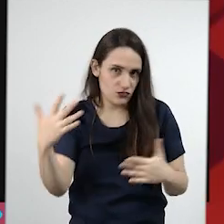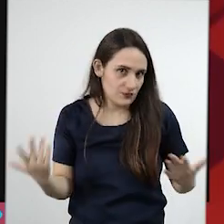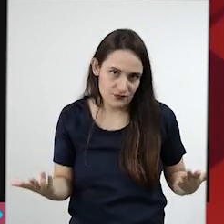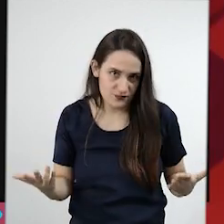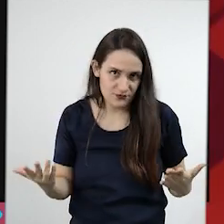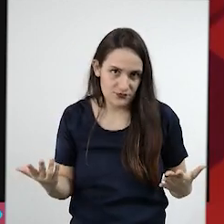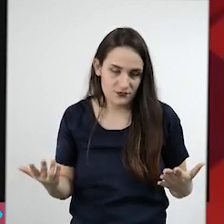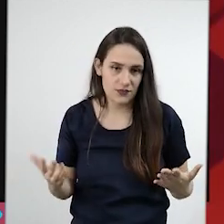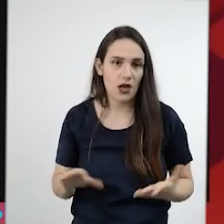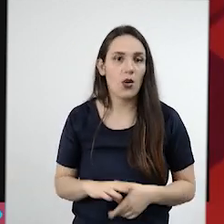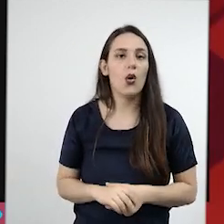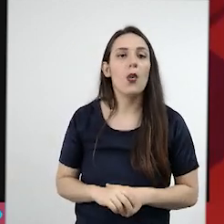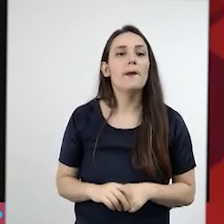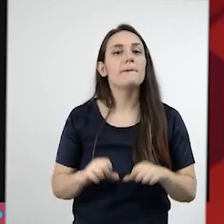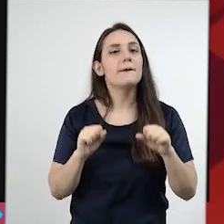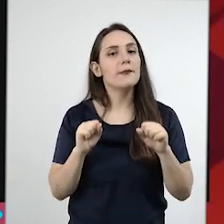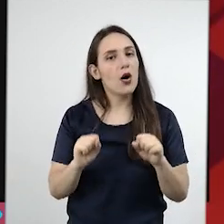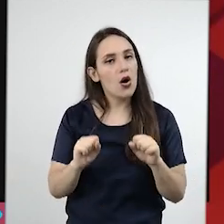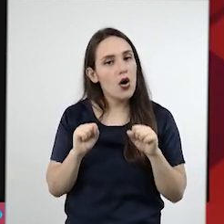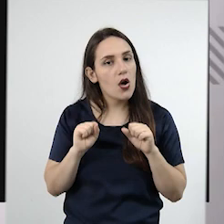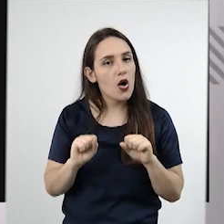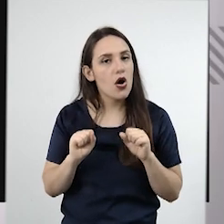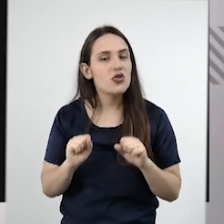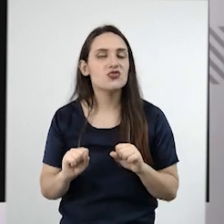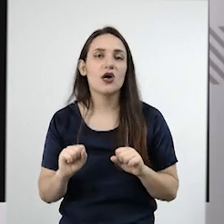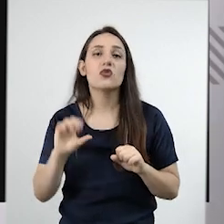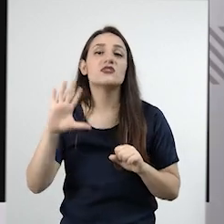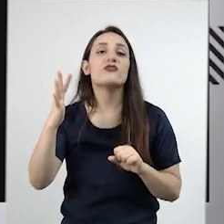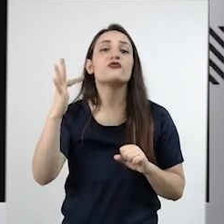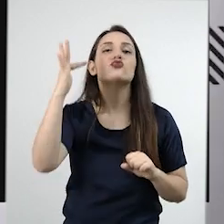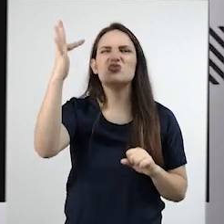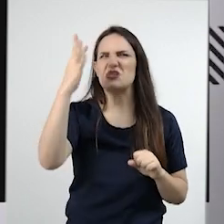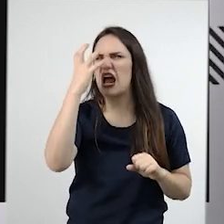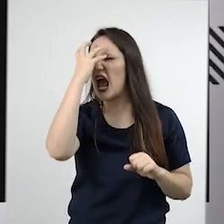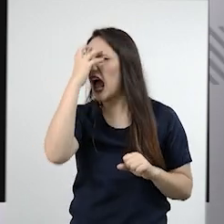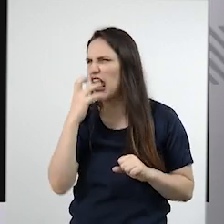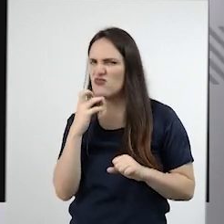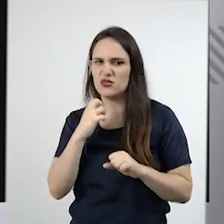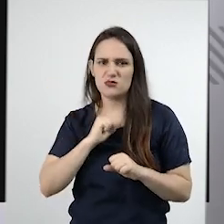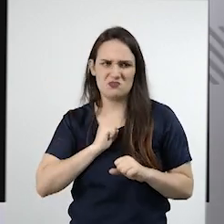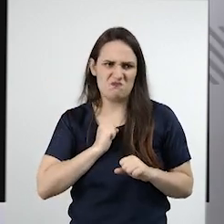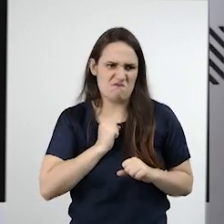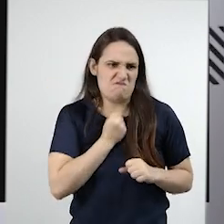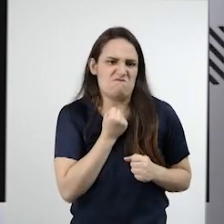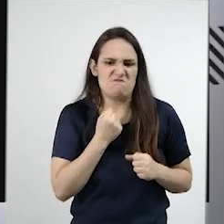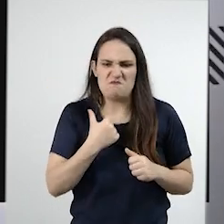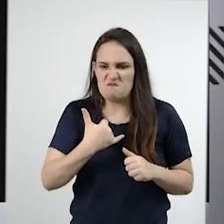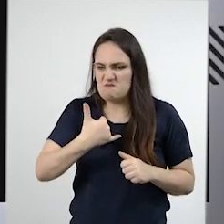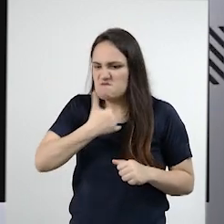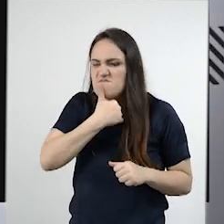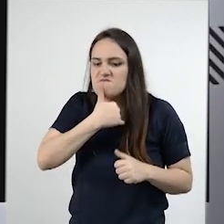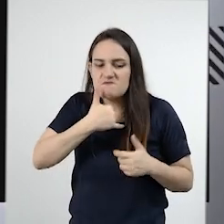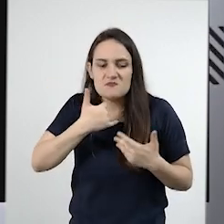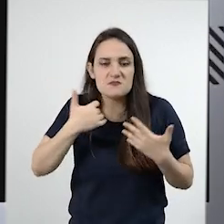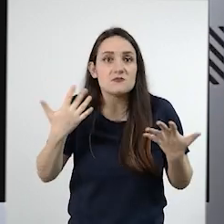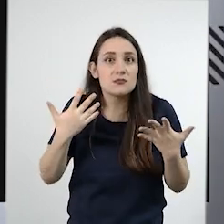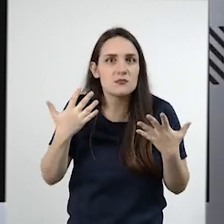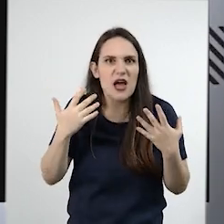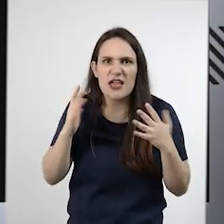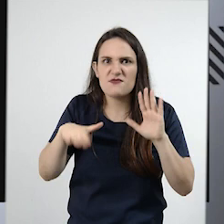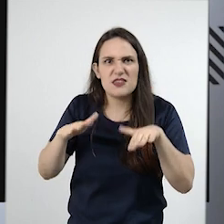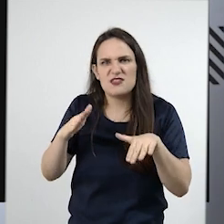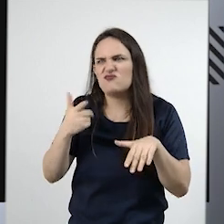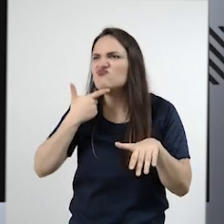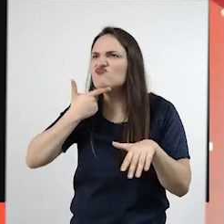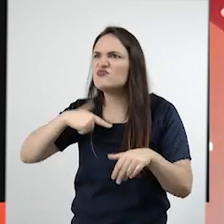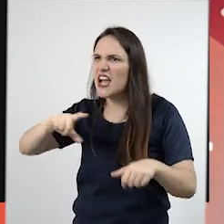tiver aí emoções relacionadas à raiva, à injustiça, né? Ou à tristeza na relação com o outro, isso